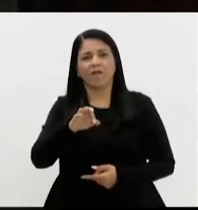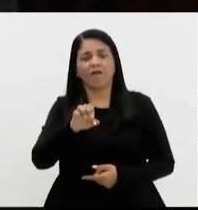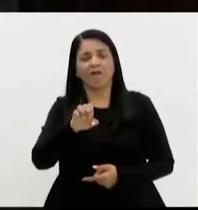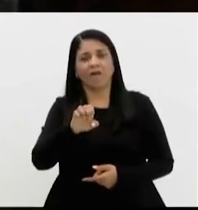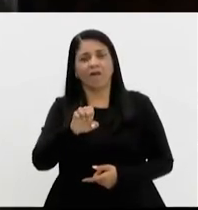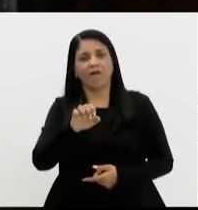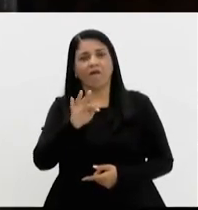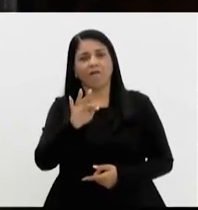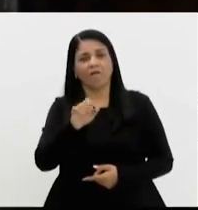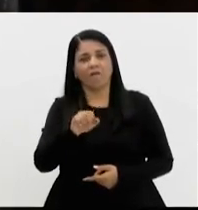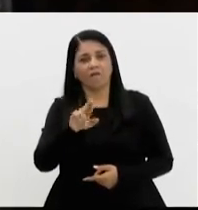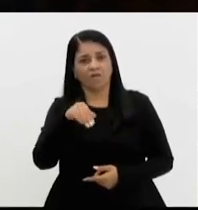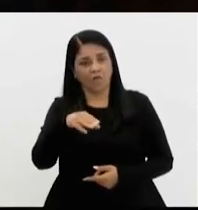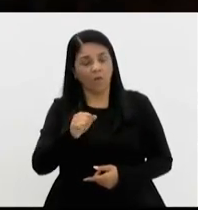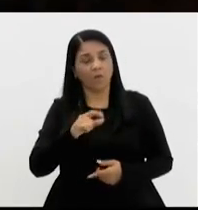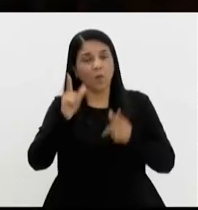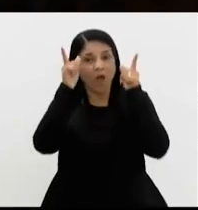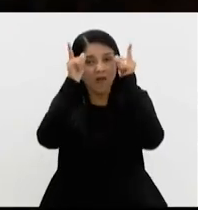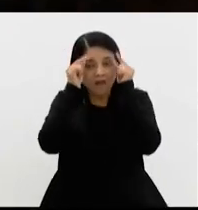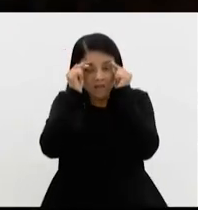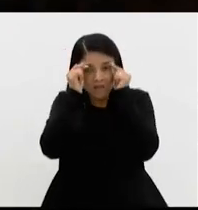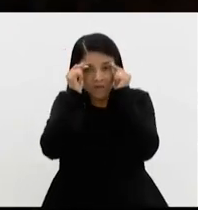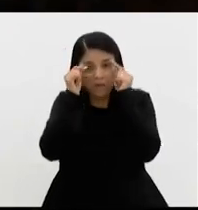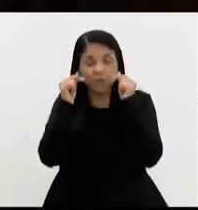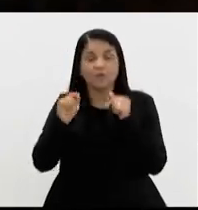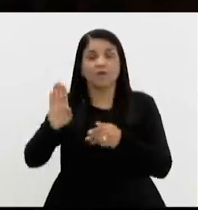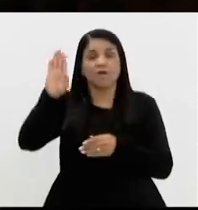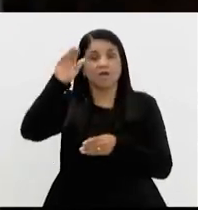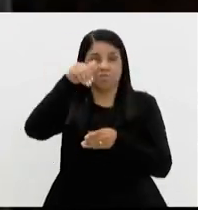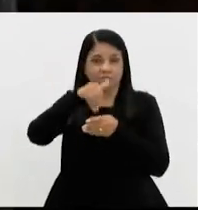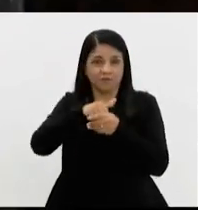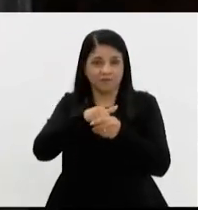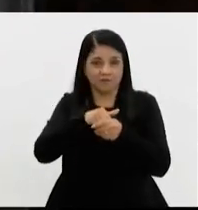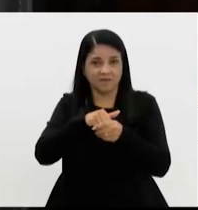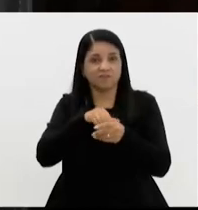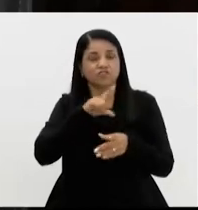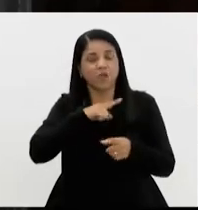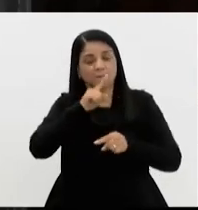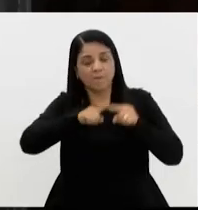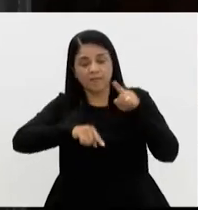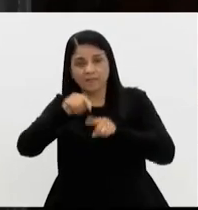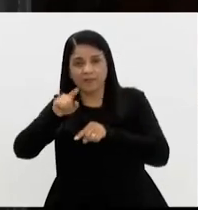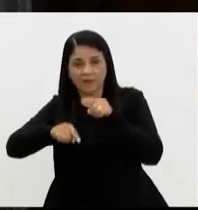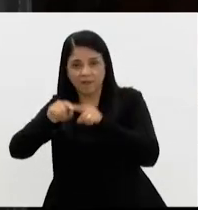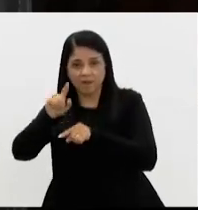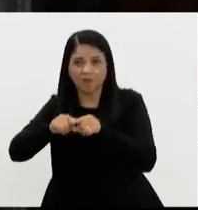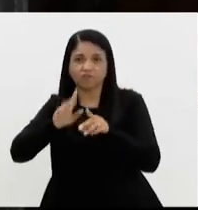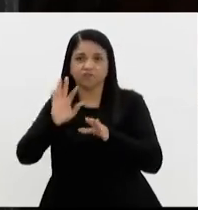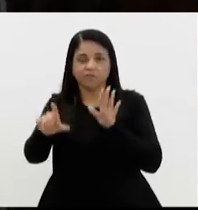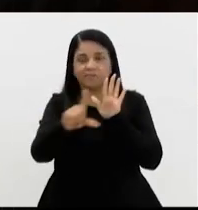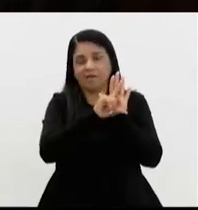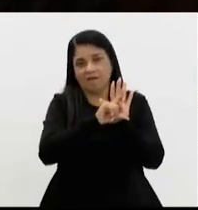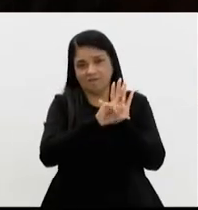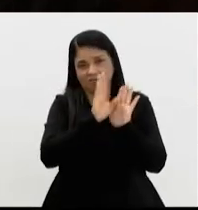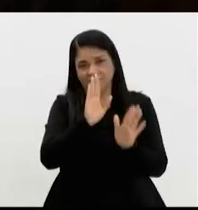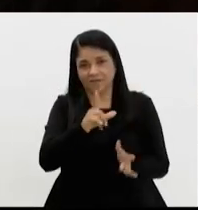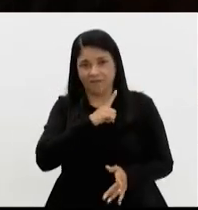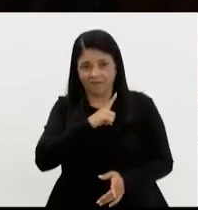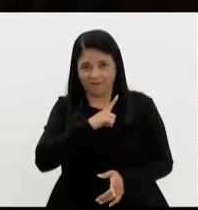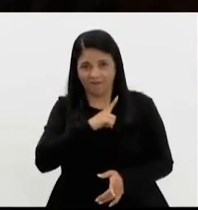um um alívio para quem trabalha com campanha eleitoral de ter algum material de jurisprudência para trabalhar mas